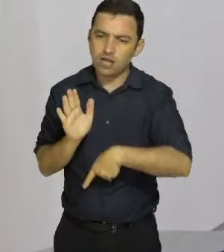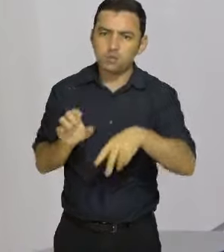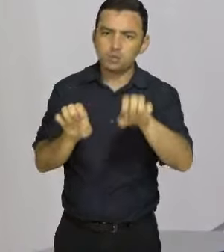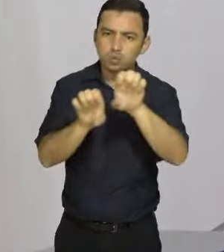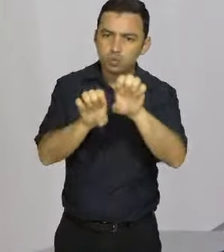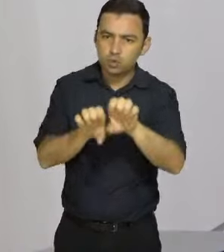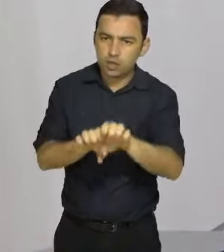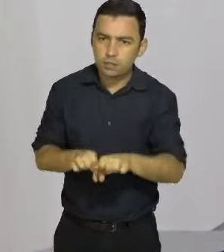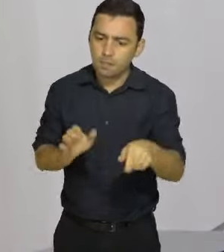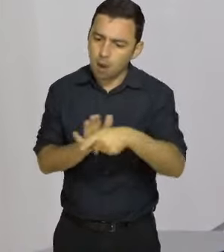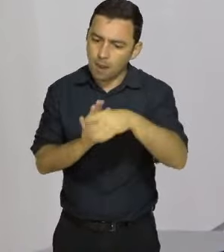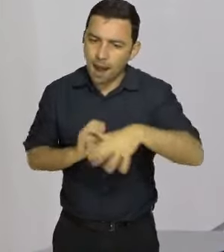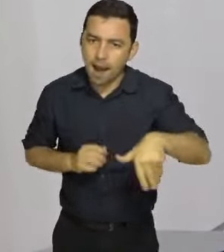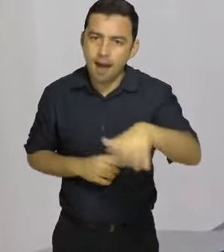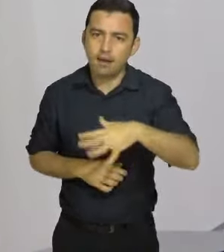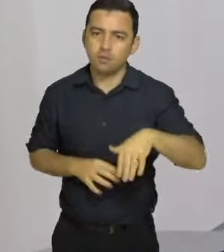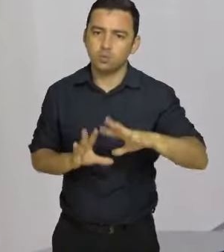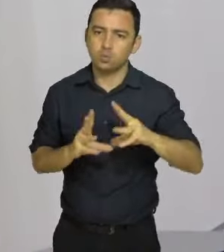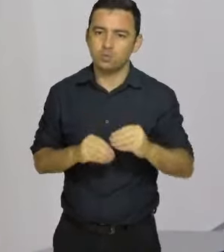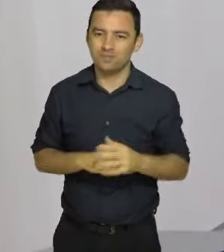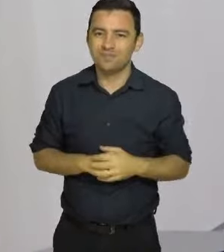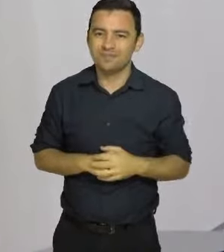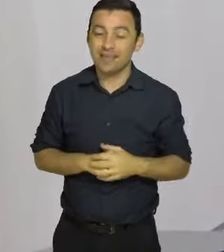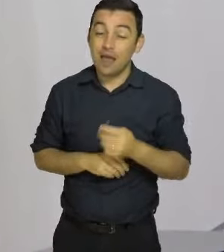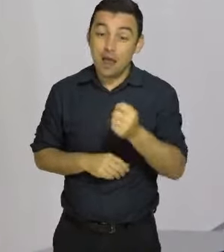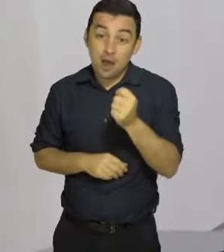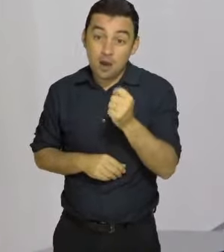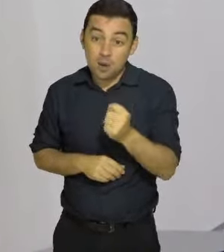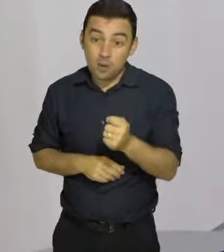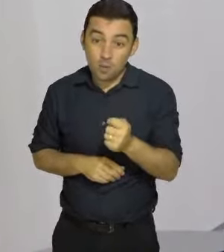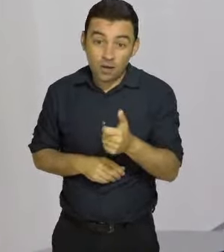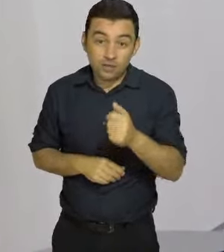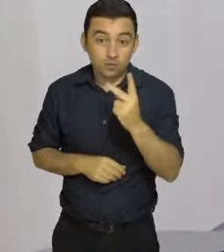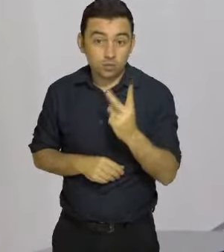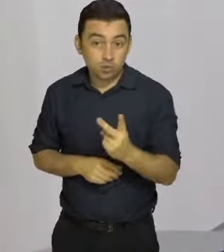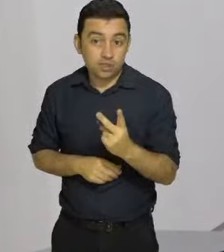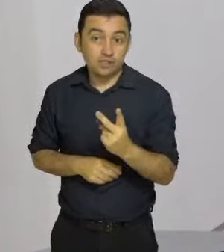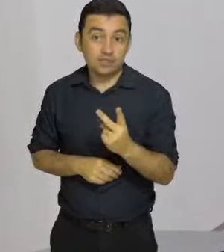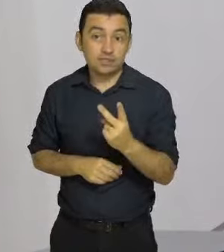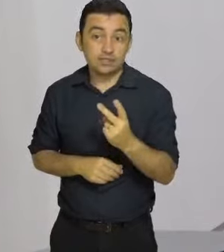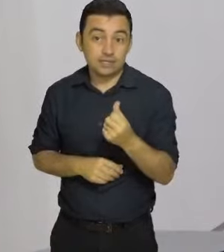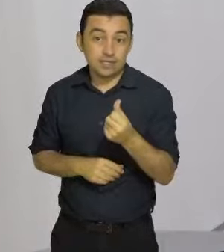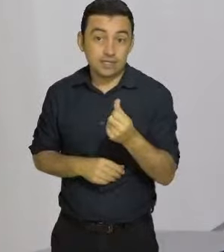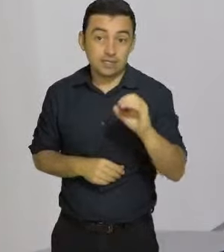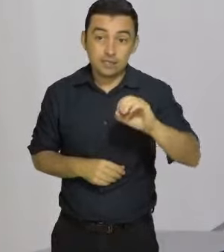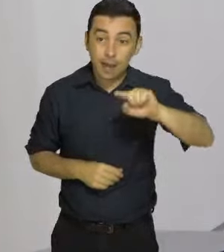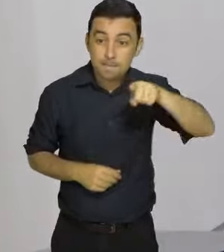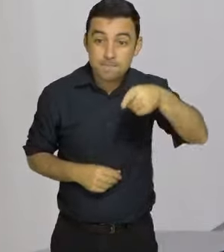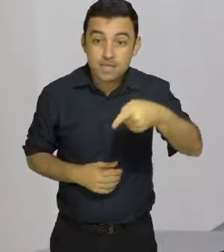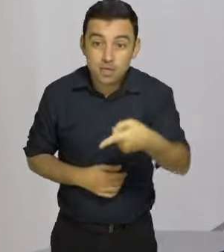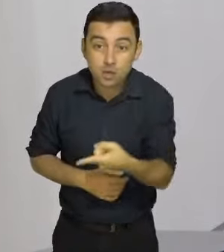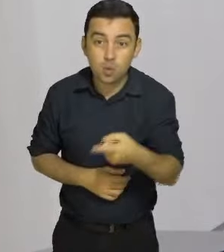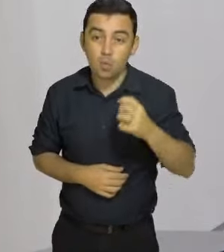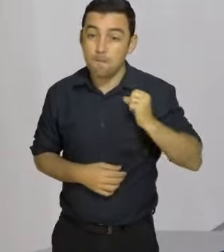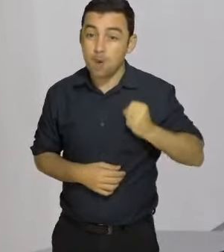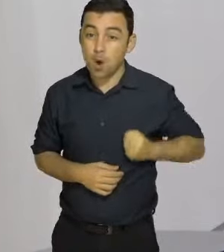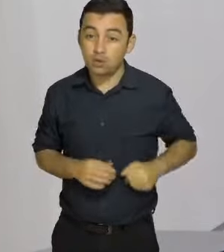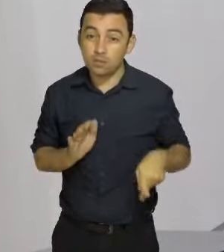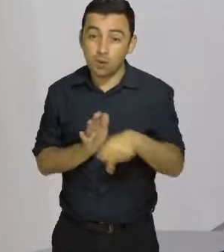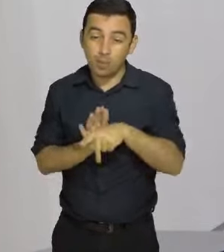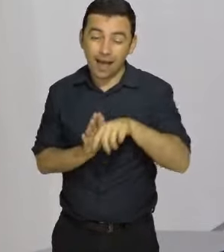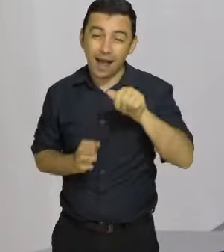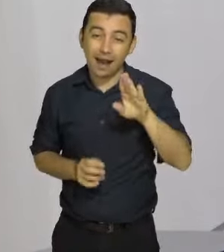estruturantes nestas áreas. Quase 260 mil bolsistas da CAPES